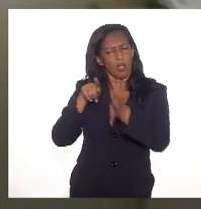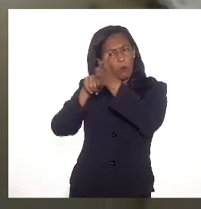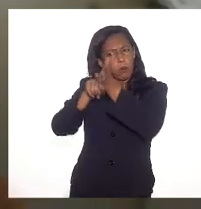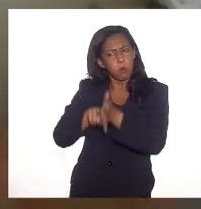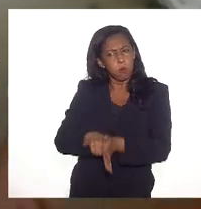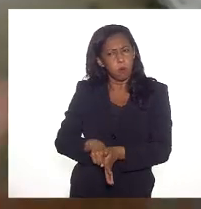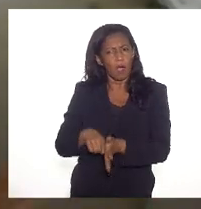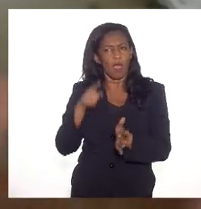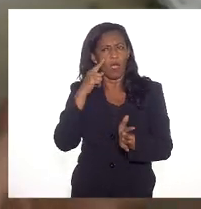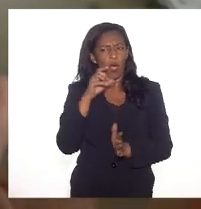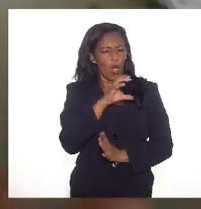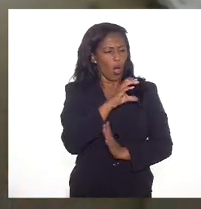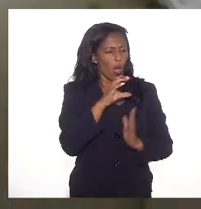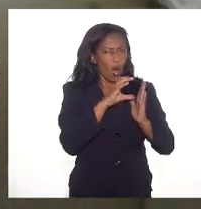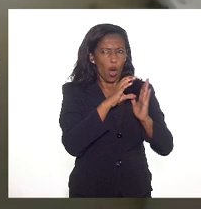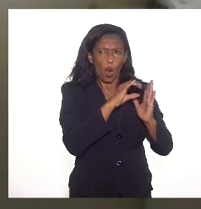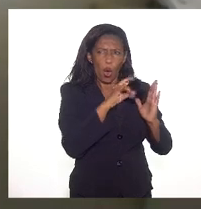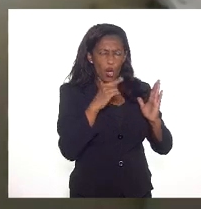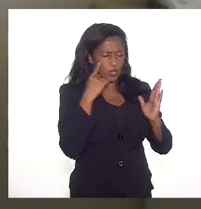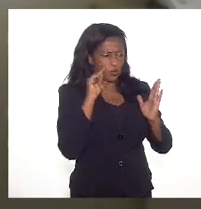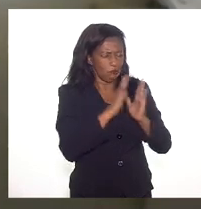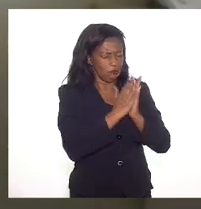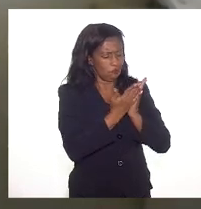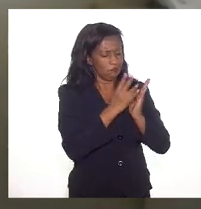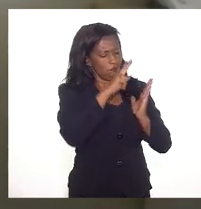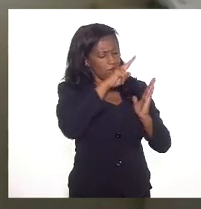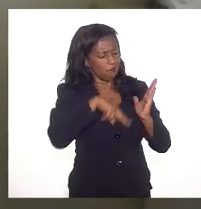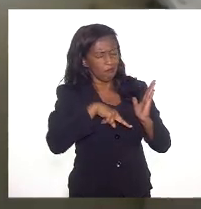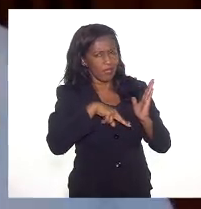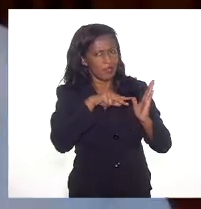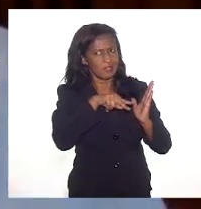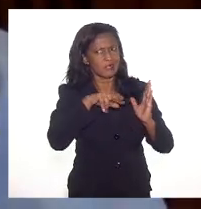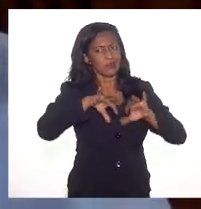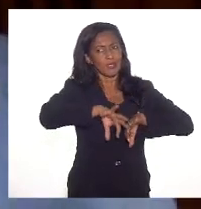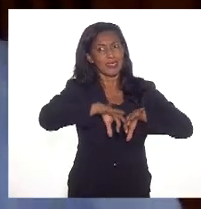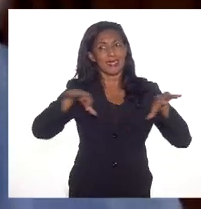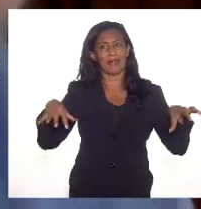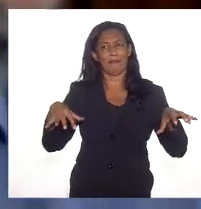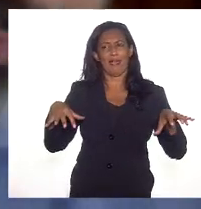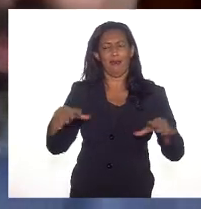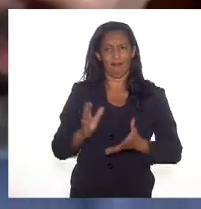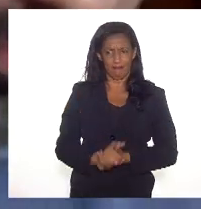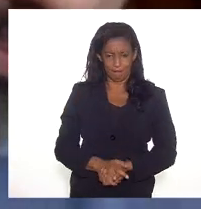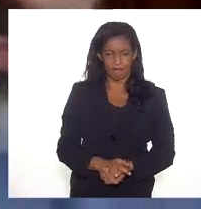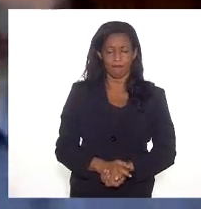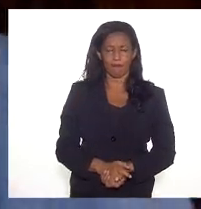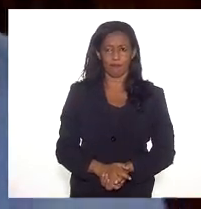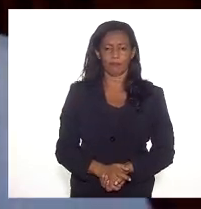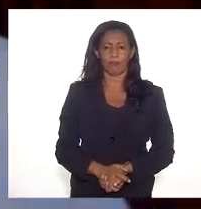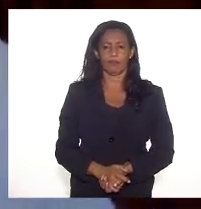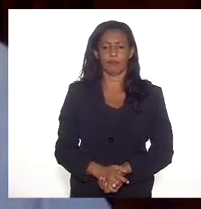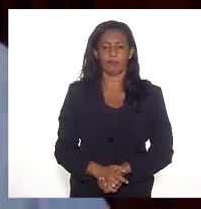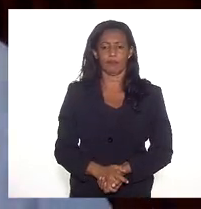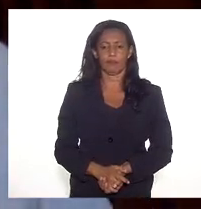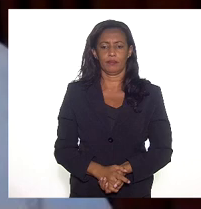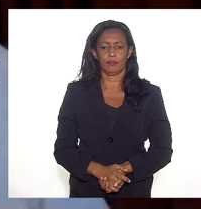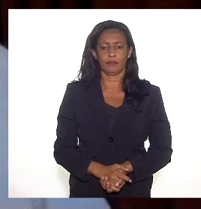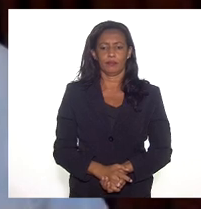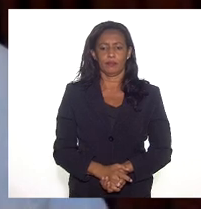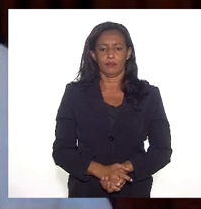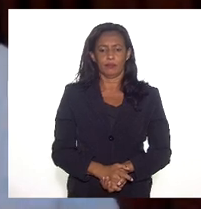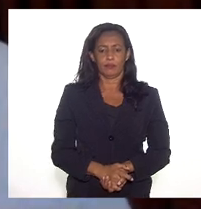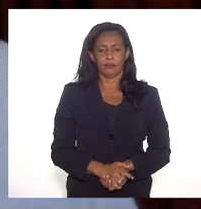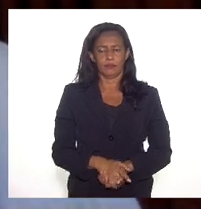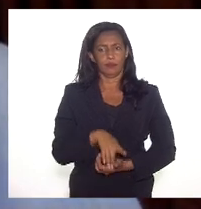e tentar separar uma coisa da outra. Pedido de vista, deputado Luiz Paulo. Pedido de vista, deputado Luiz